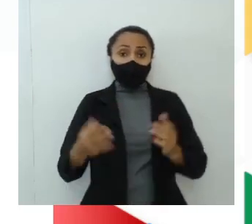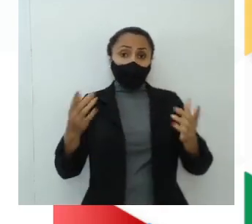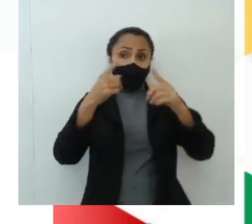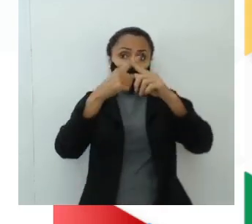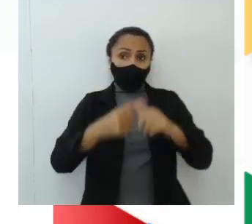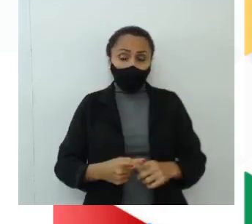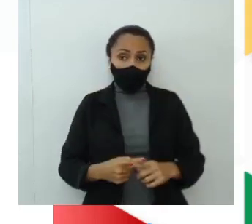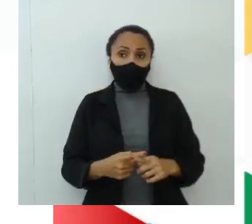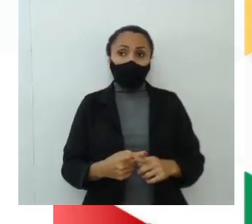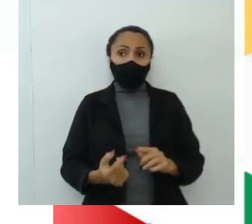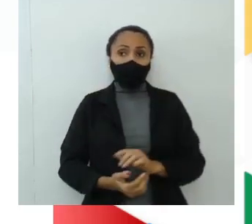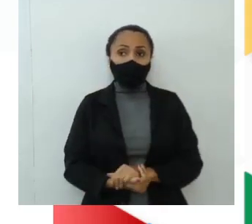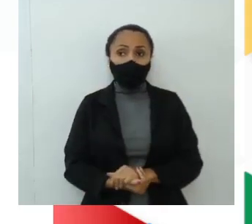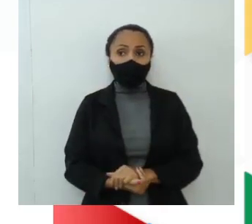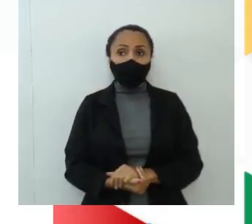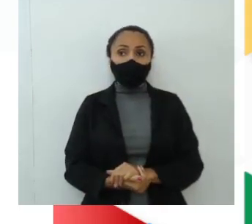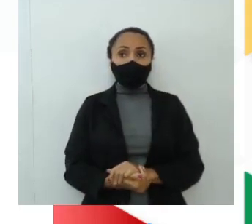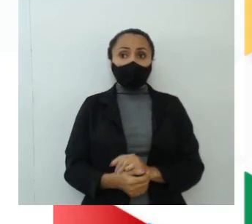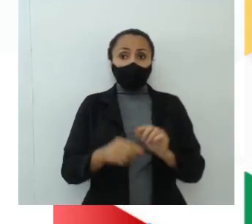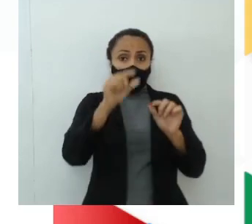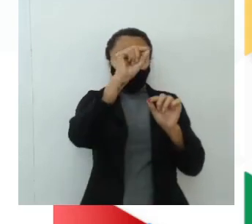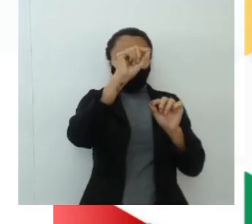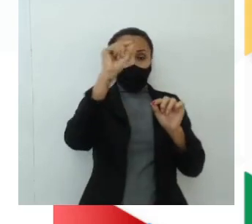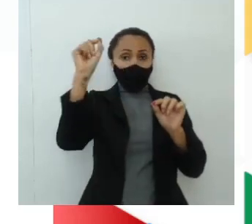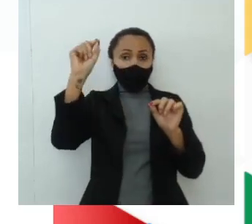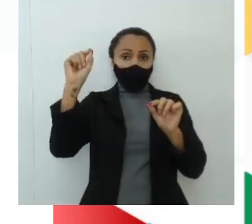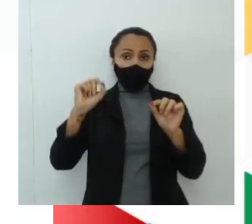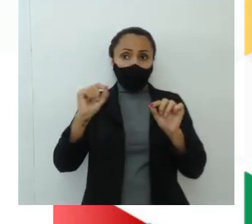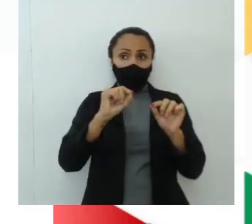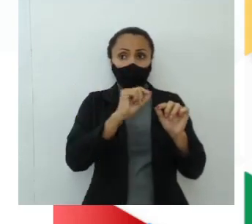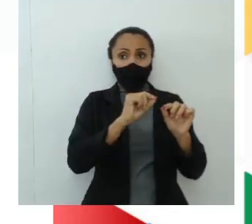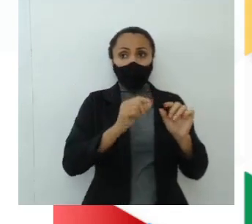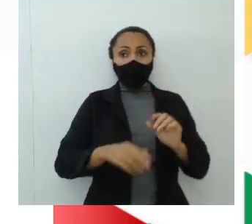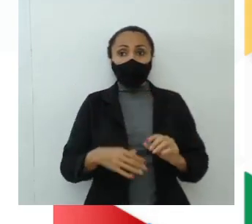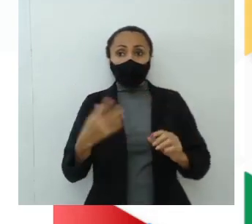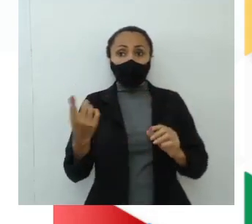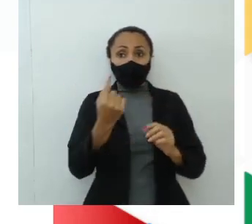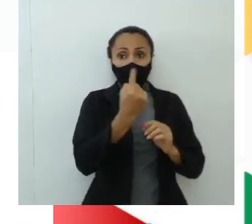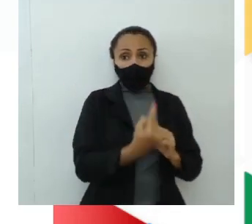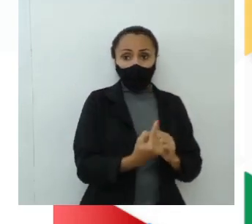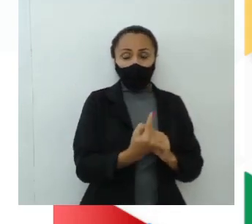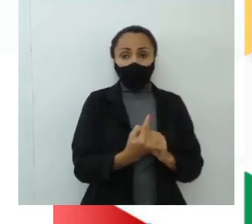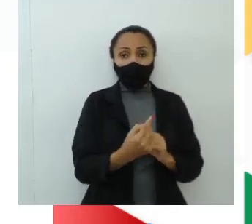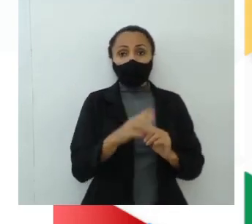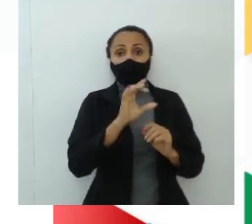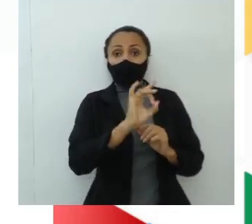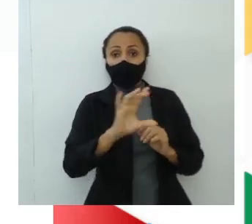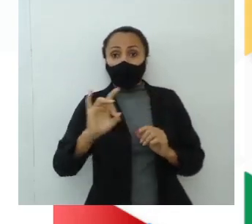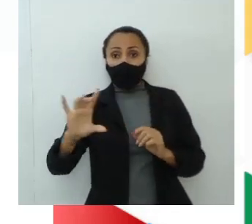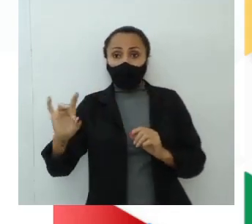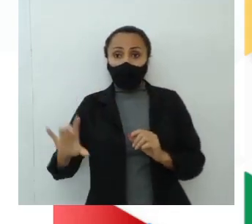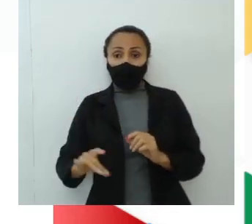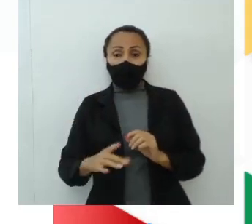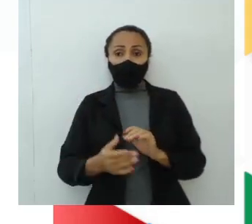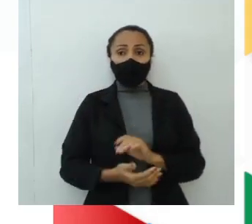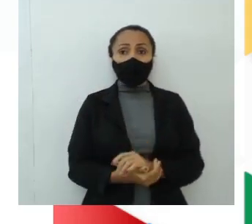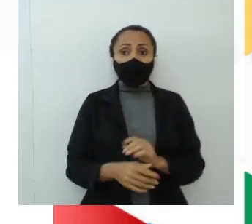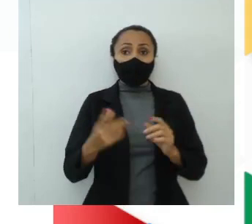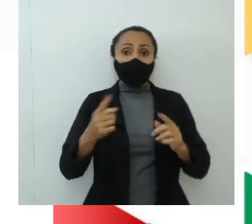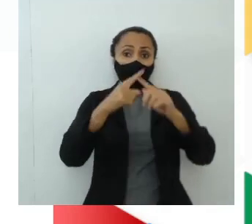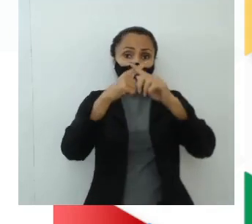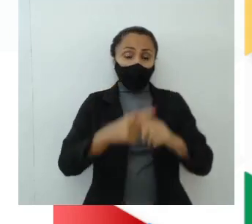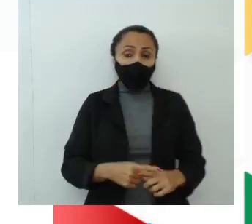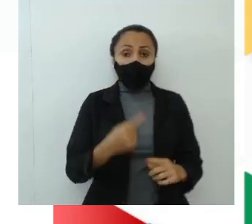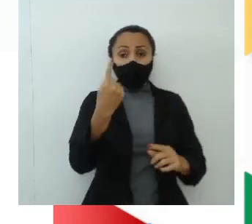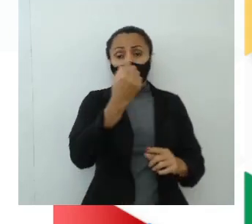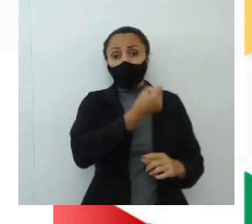multiplicação desses pontos aí por um número, apenas um número, cada par ordenado desse eu vou multiplicar por um